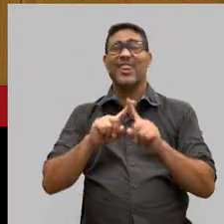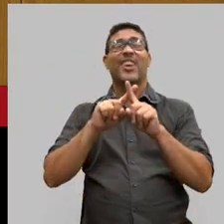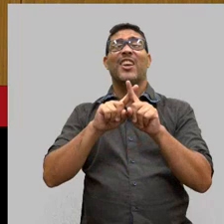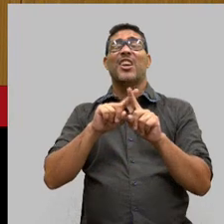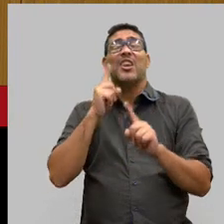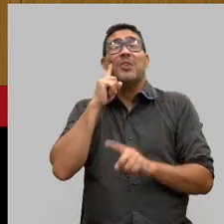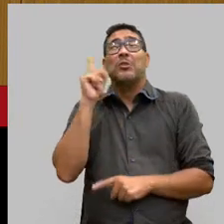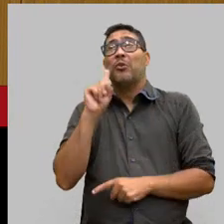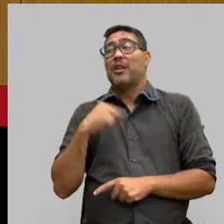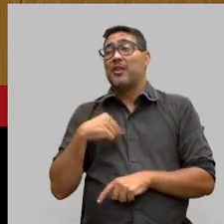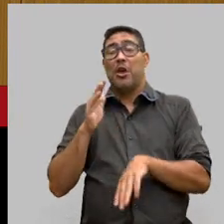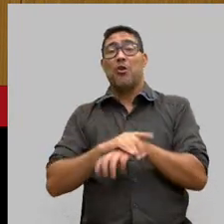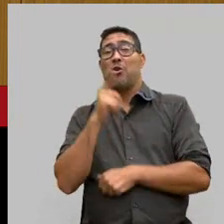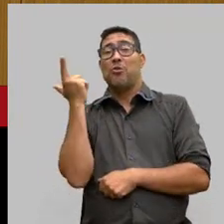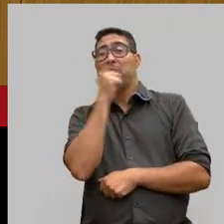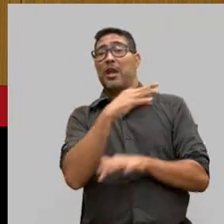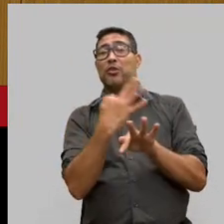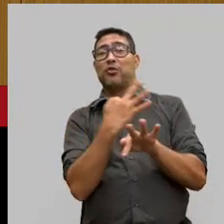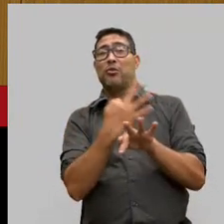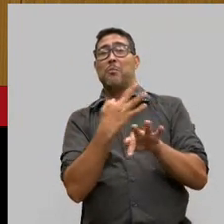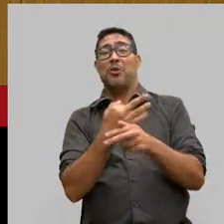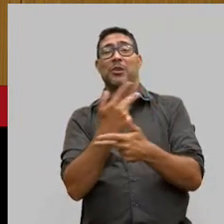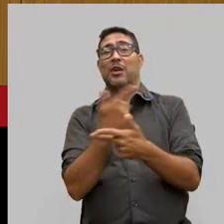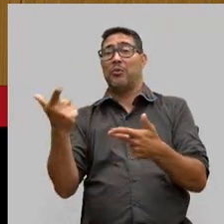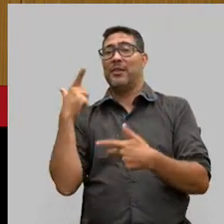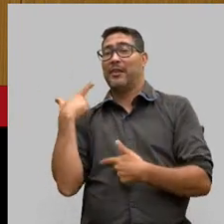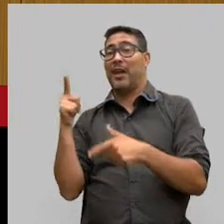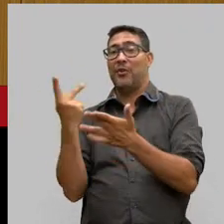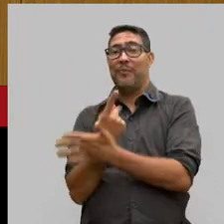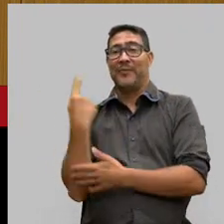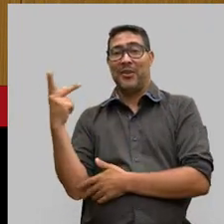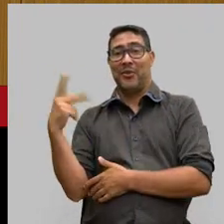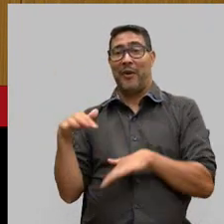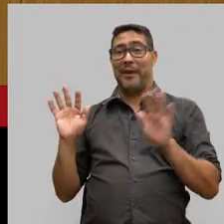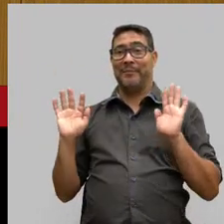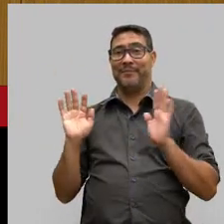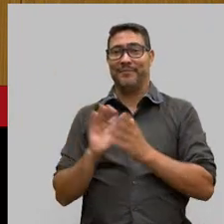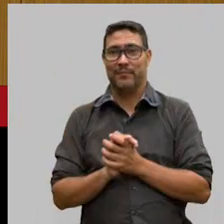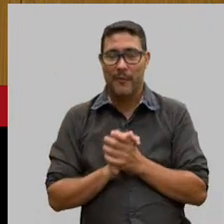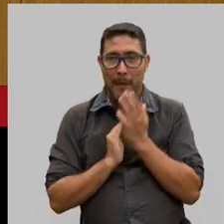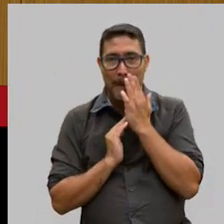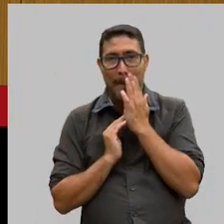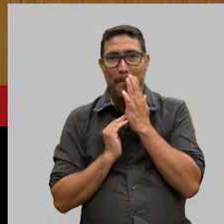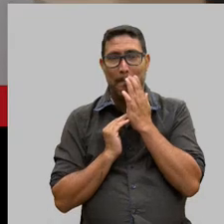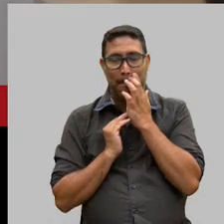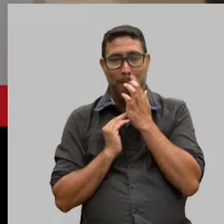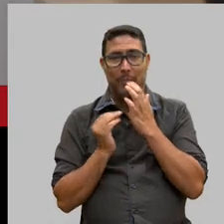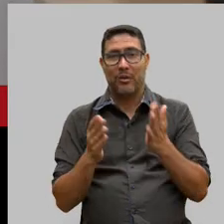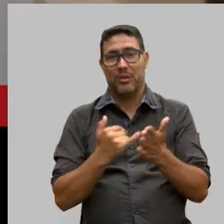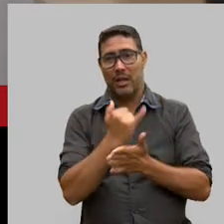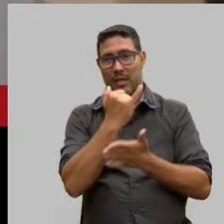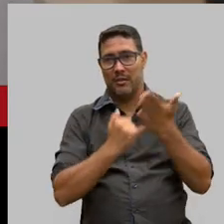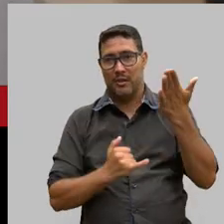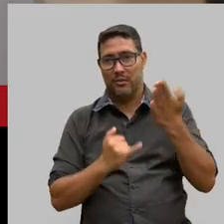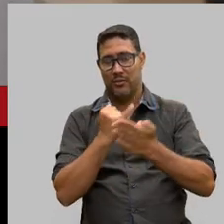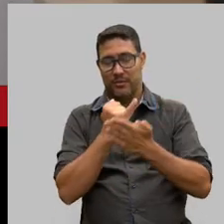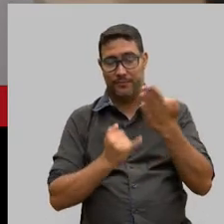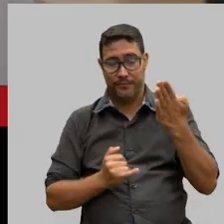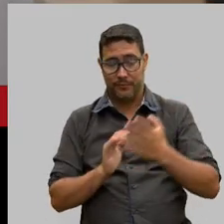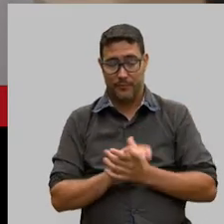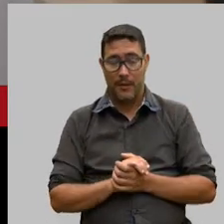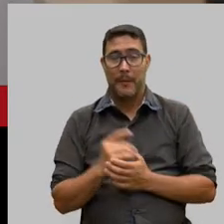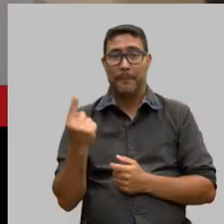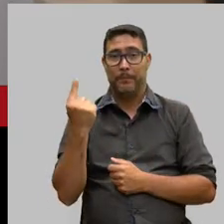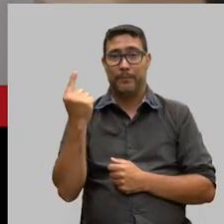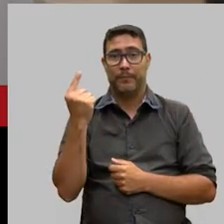essa menina passou então te admiro muito vamos lá pessoal agora vamos ouvir aqui as inscrições do público tá primeira escrita